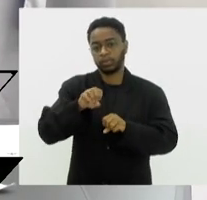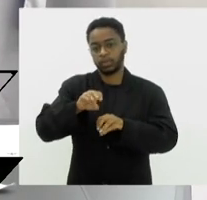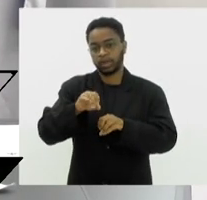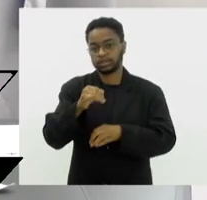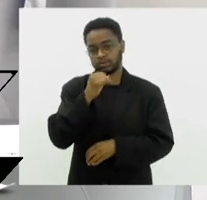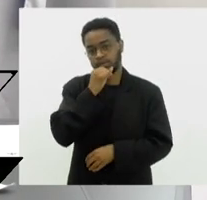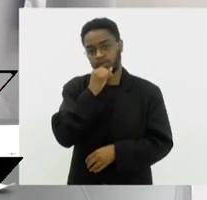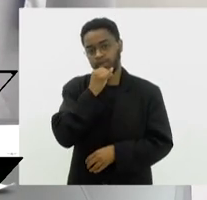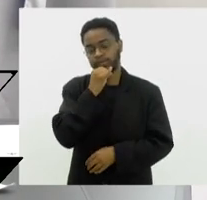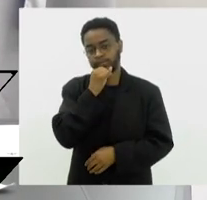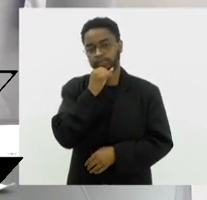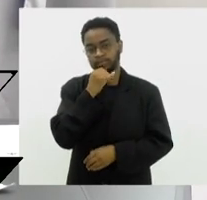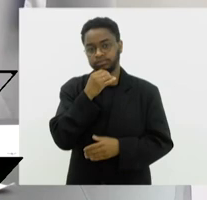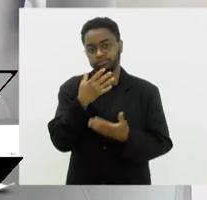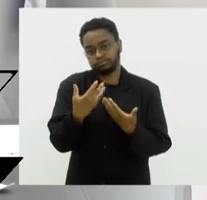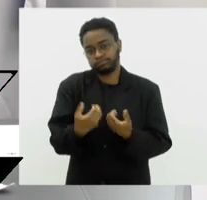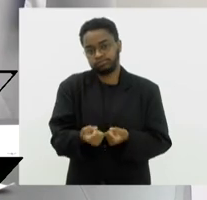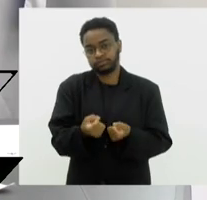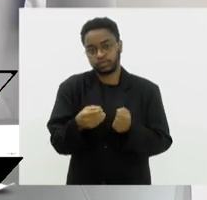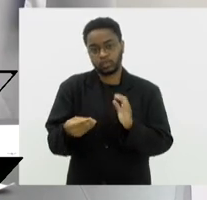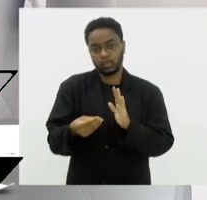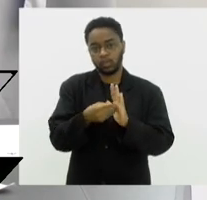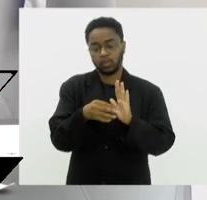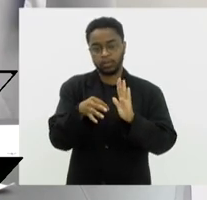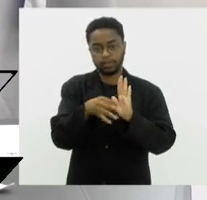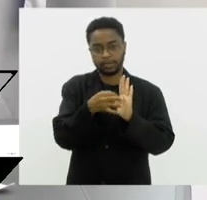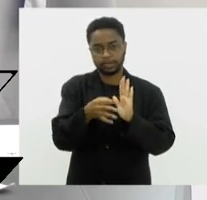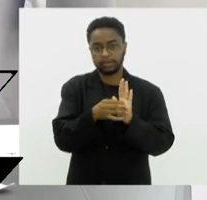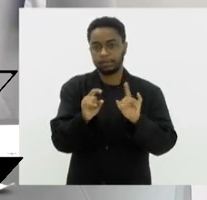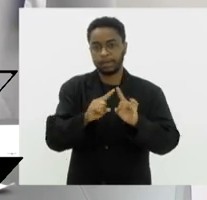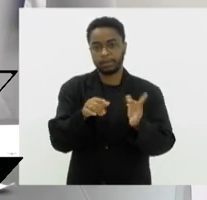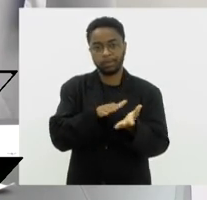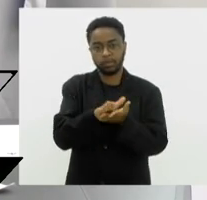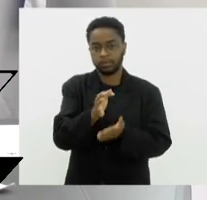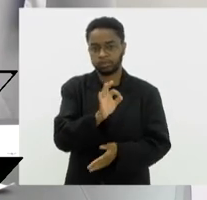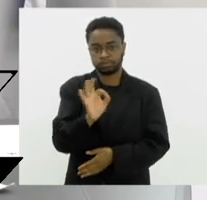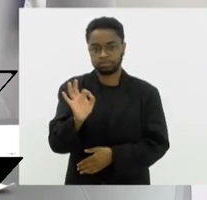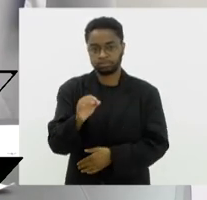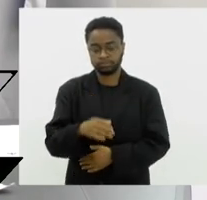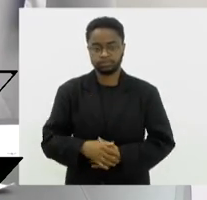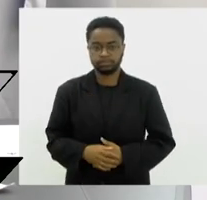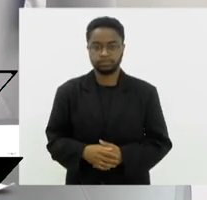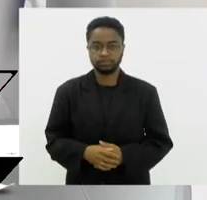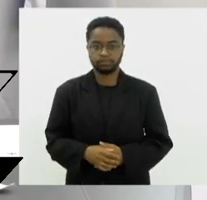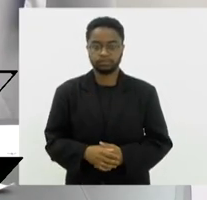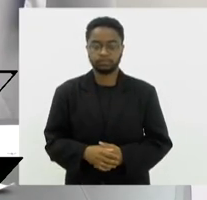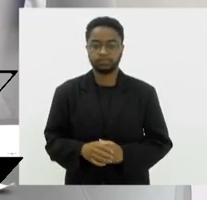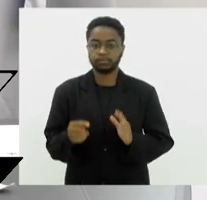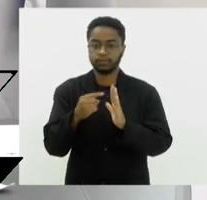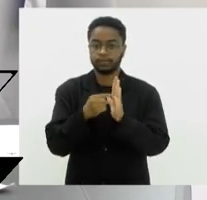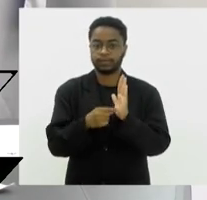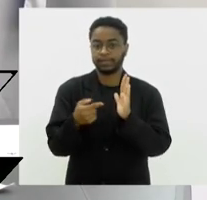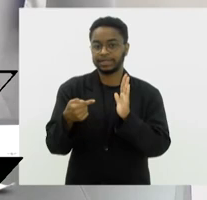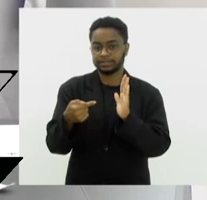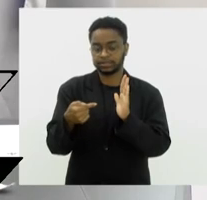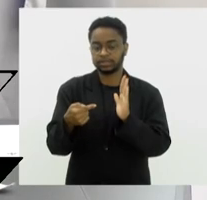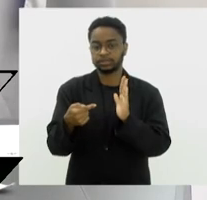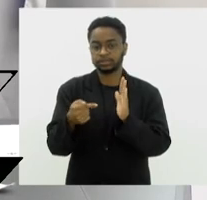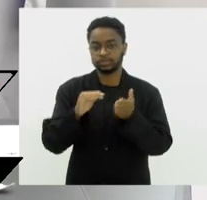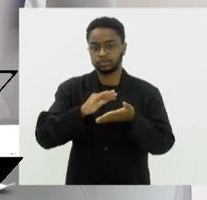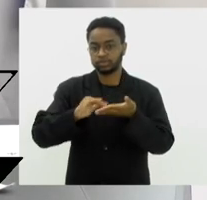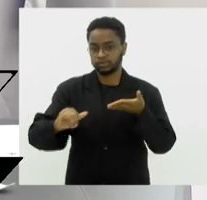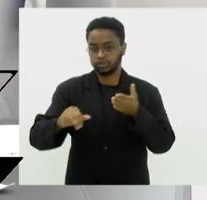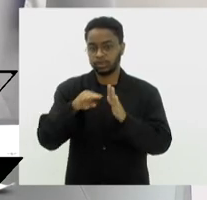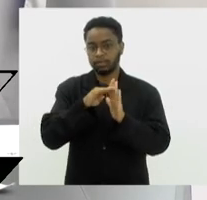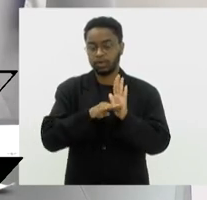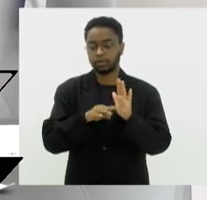foram aceitas no parecer. Nessa não teve publicação, de fato. Então, o item 7 da pauta foi retirado